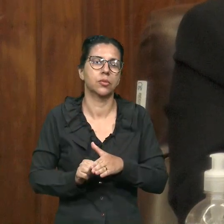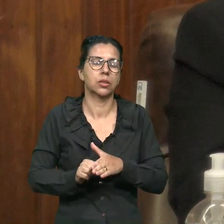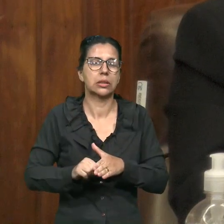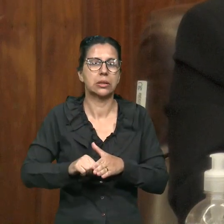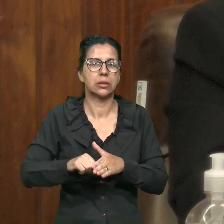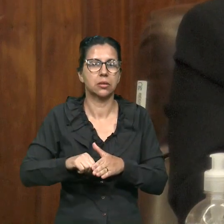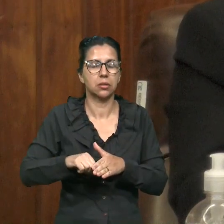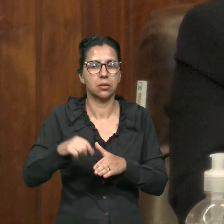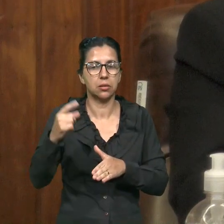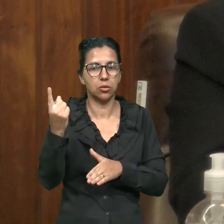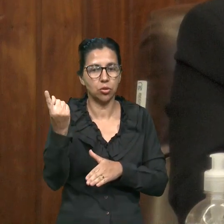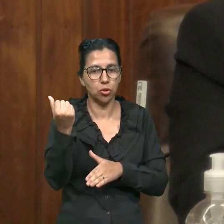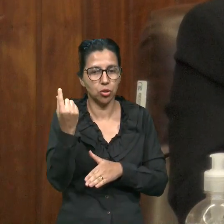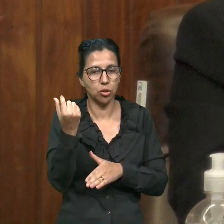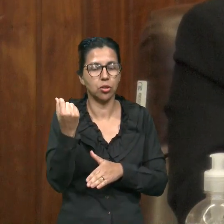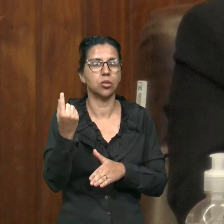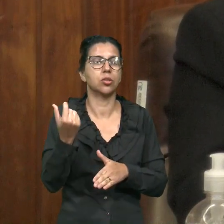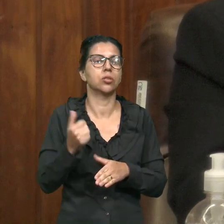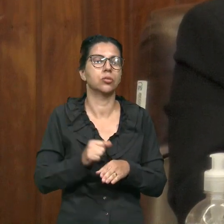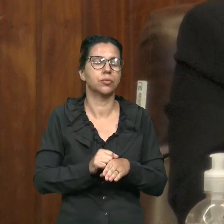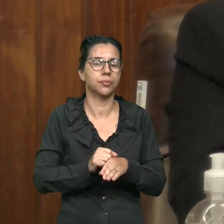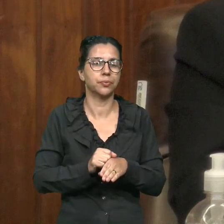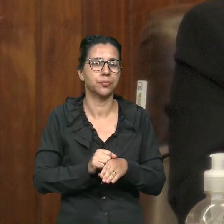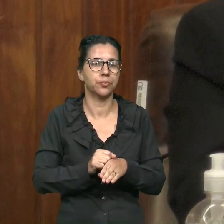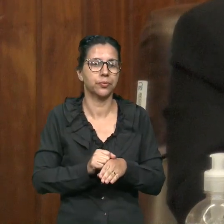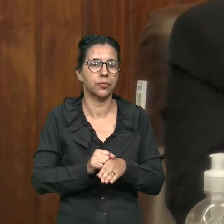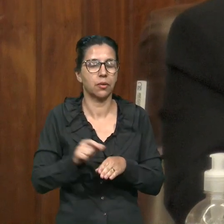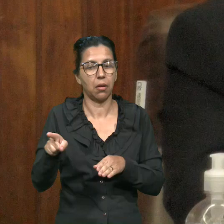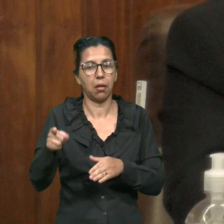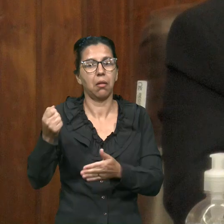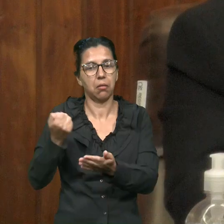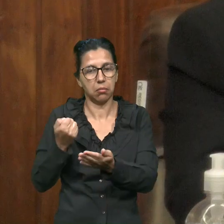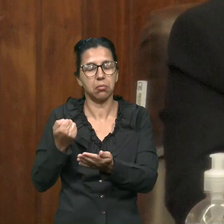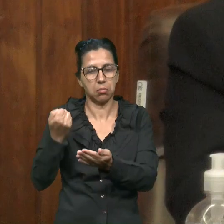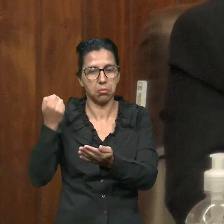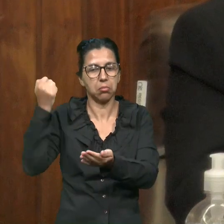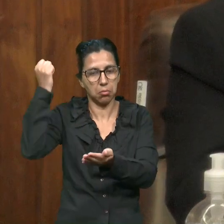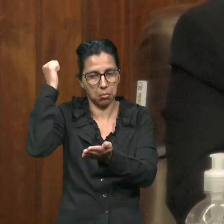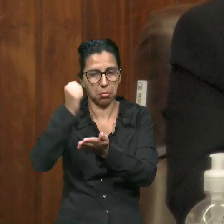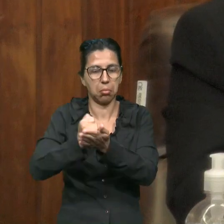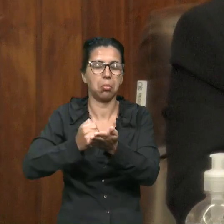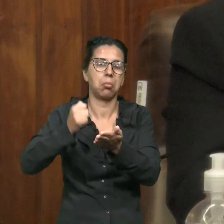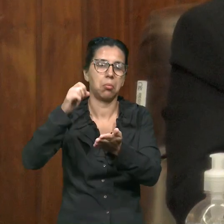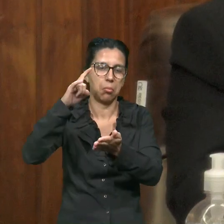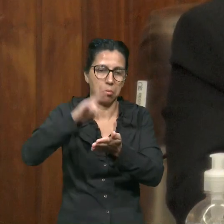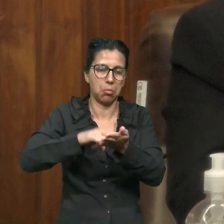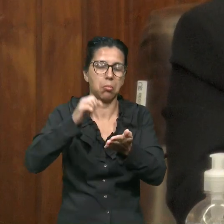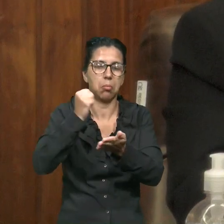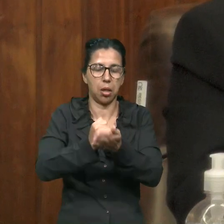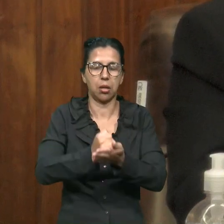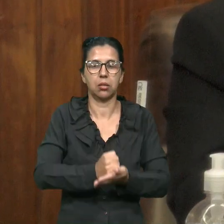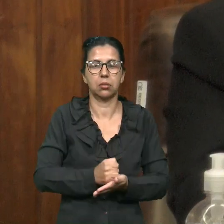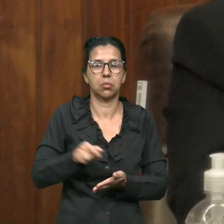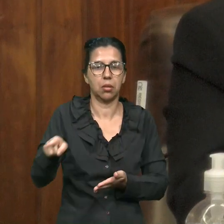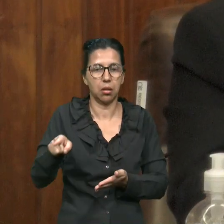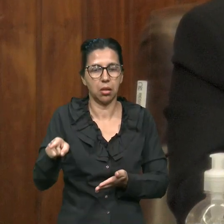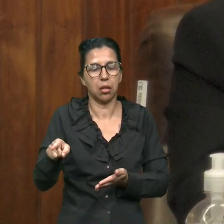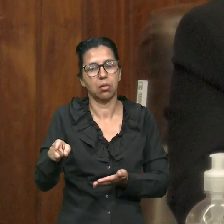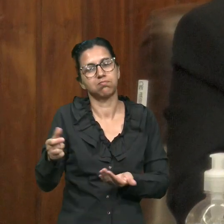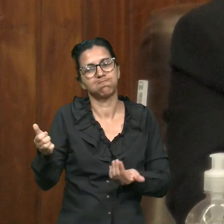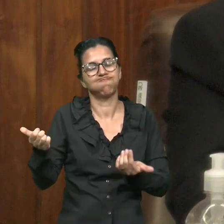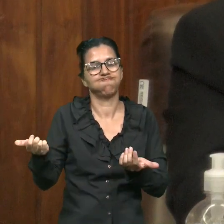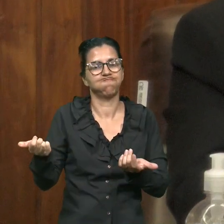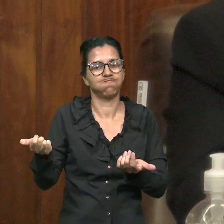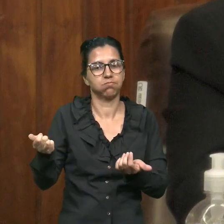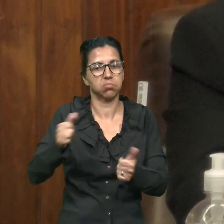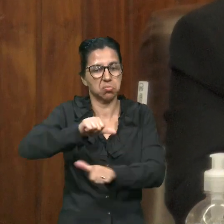preço 4 de 2023 e mesmo assim foi contratada, mesmo apresentando valor maior que a empresa vencedora, desclassificada